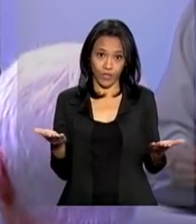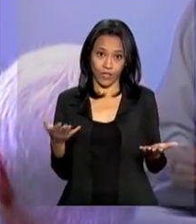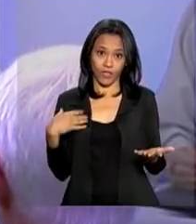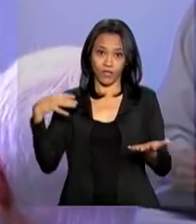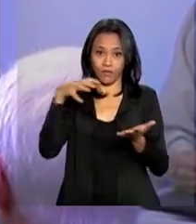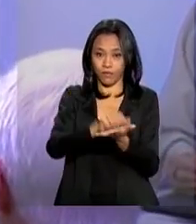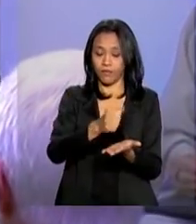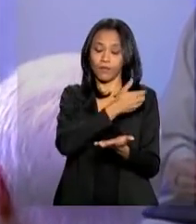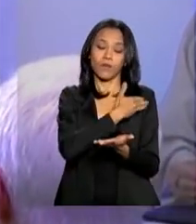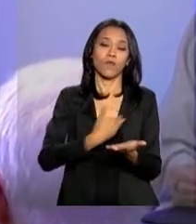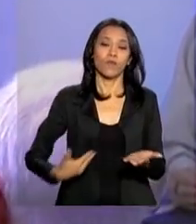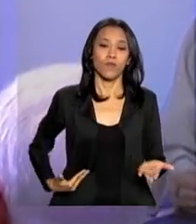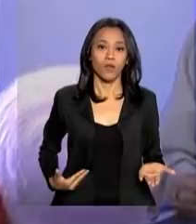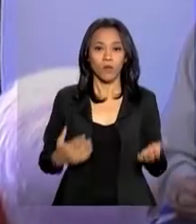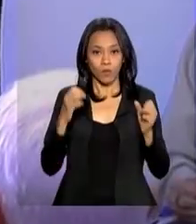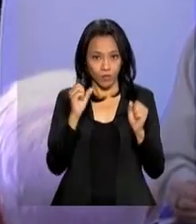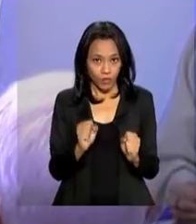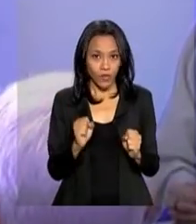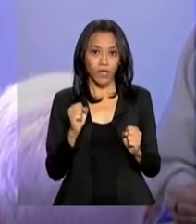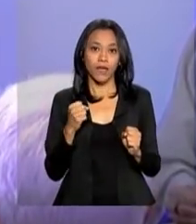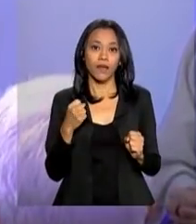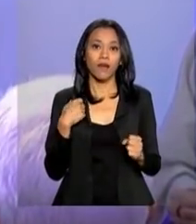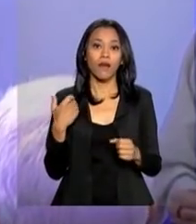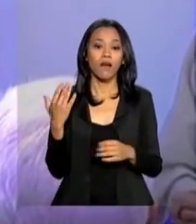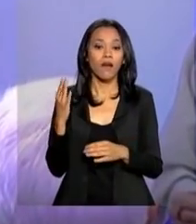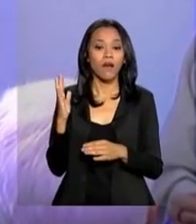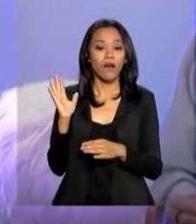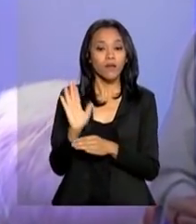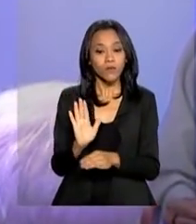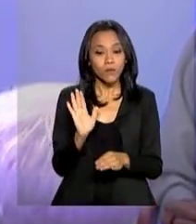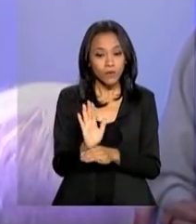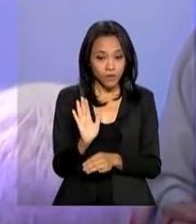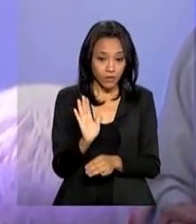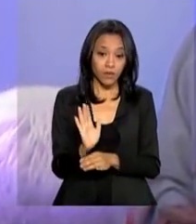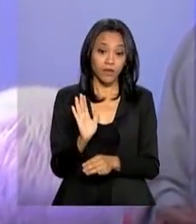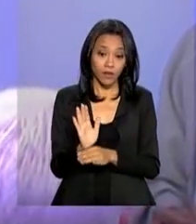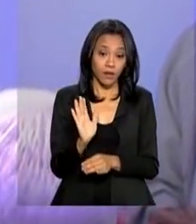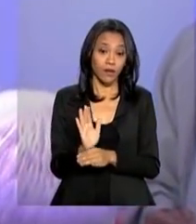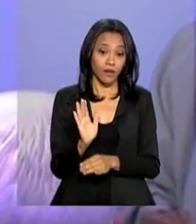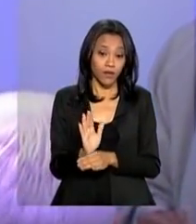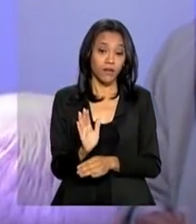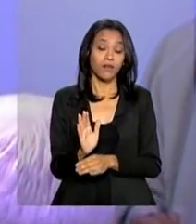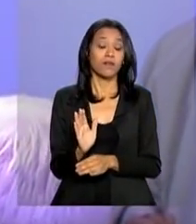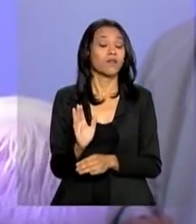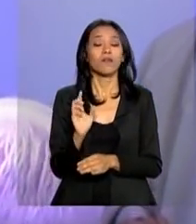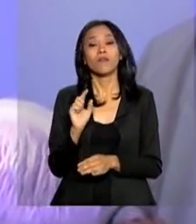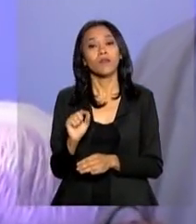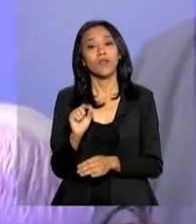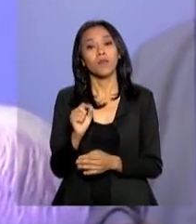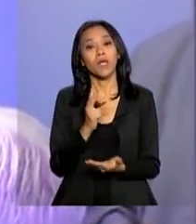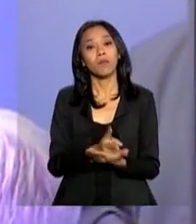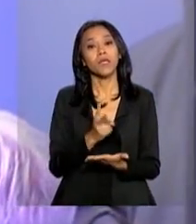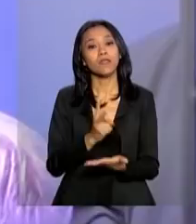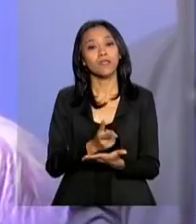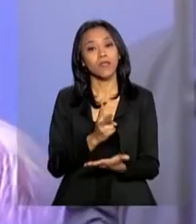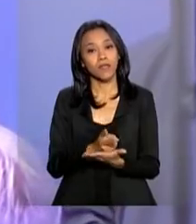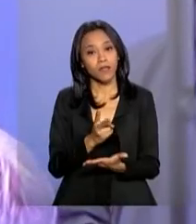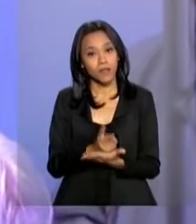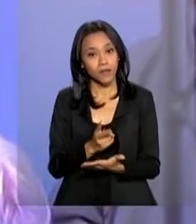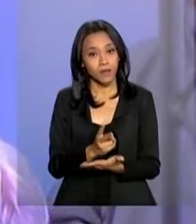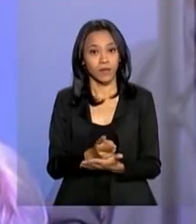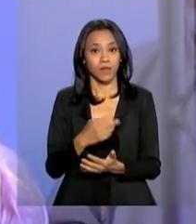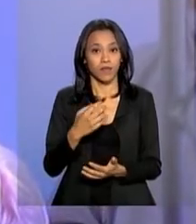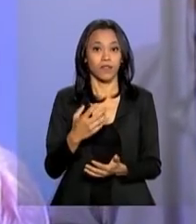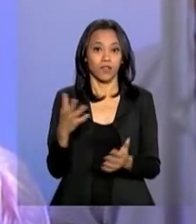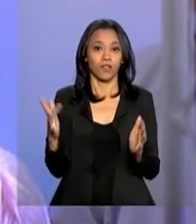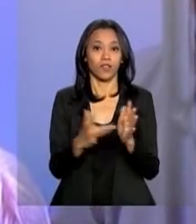governo, poder colaborar com esta fórmula para a conservação do Cristo